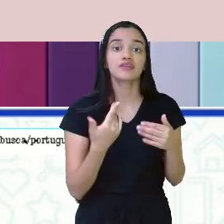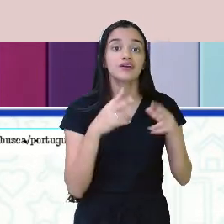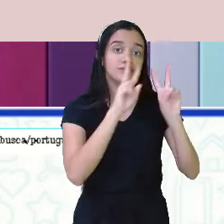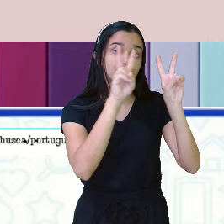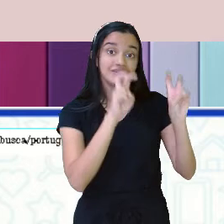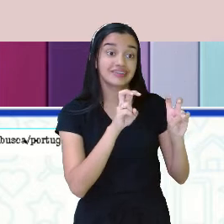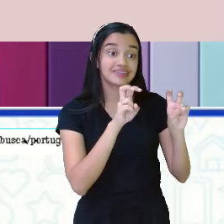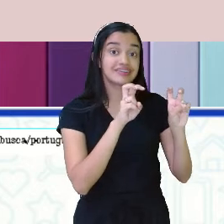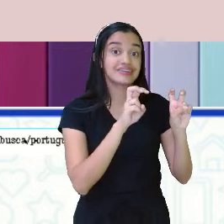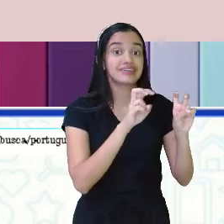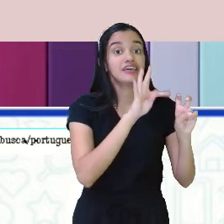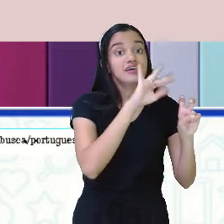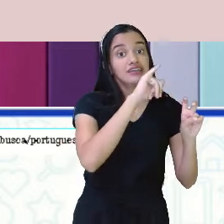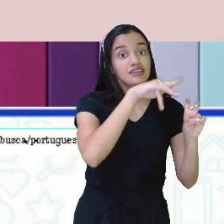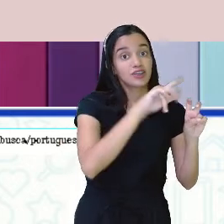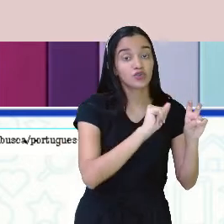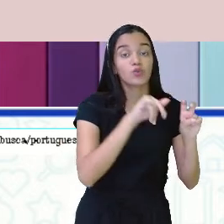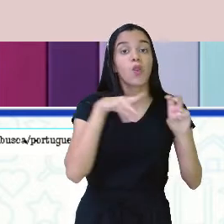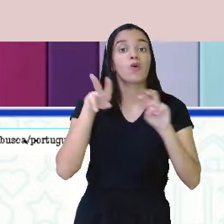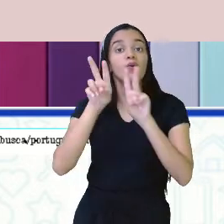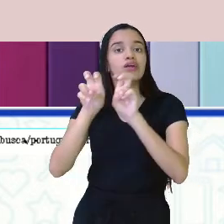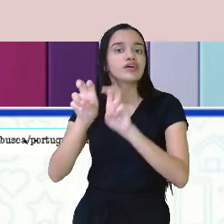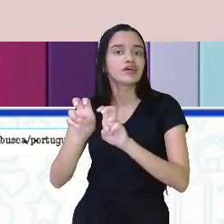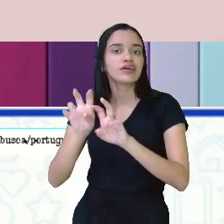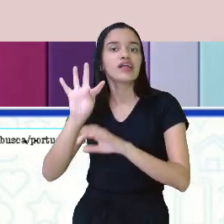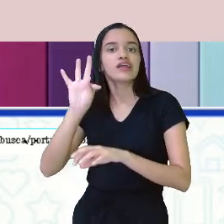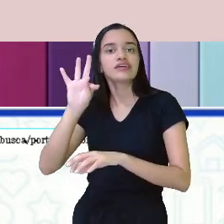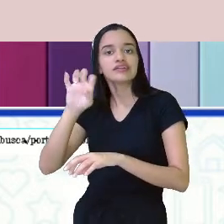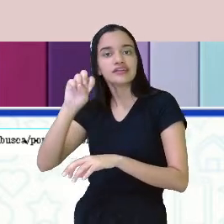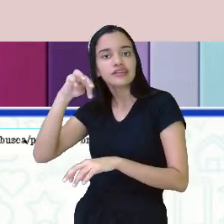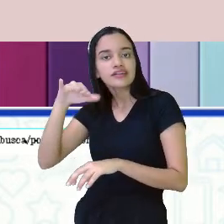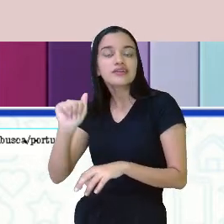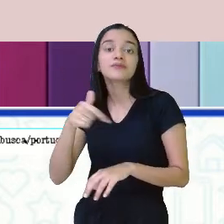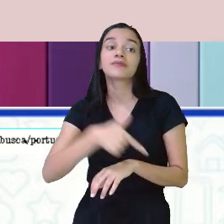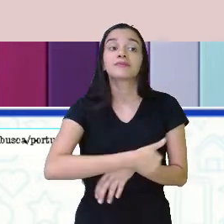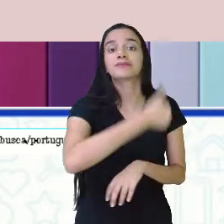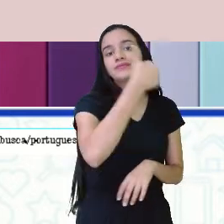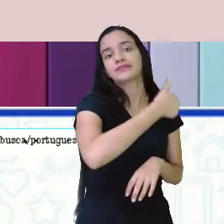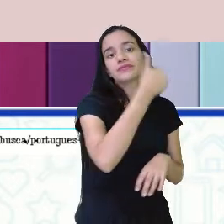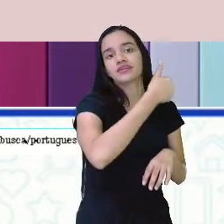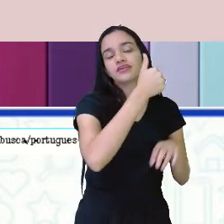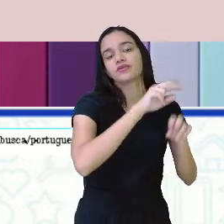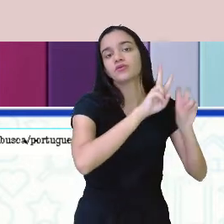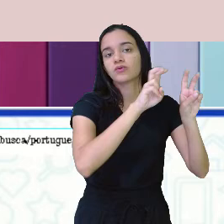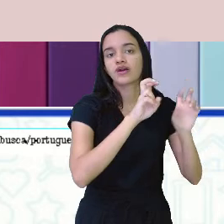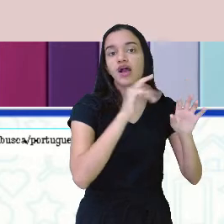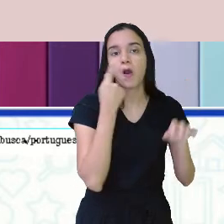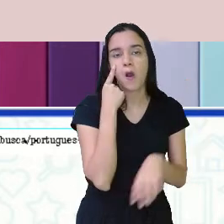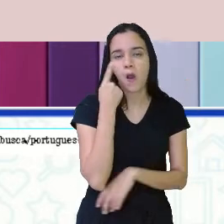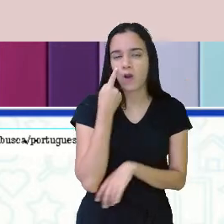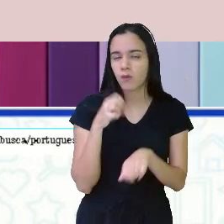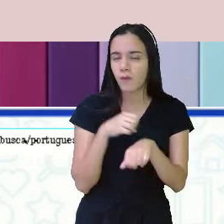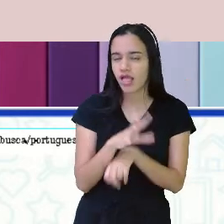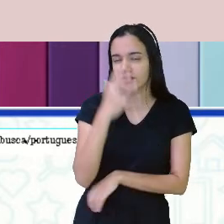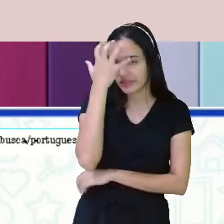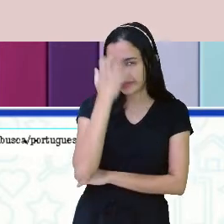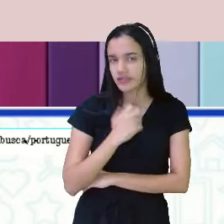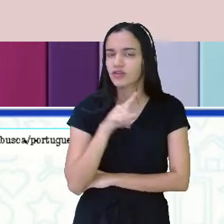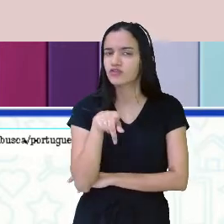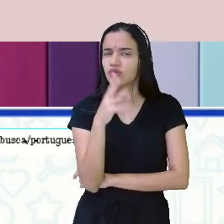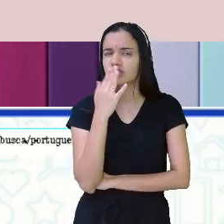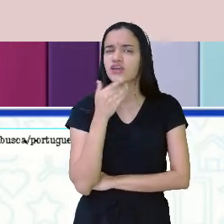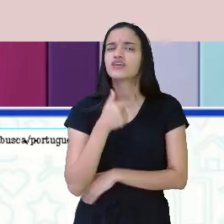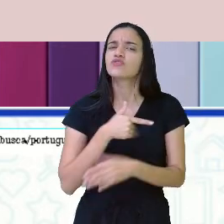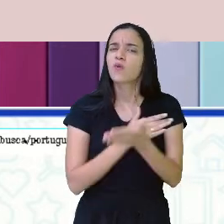coisas diferentes. O primeiro é o assunto. E aí fica aqui uma dica no ano, sério. vocês